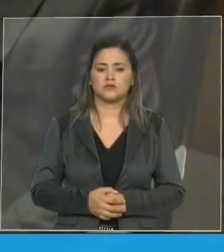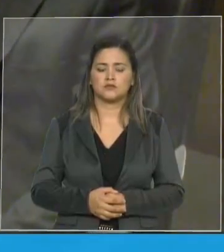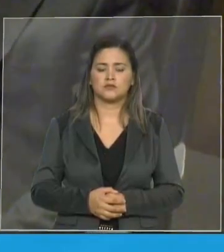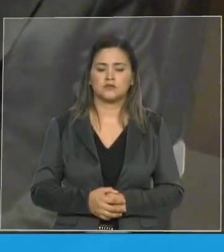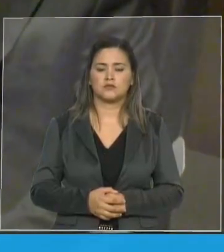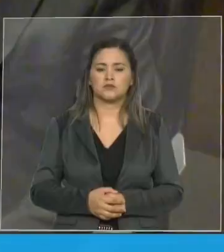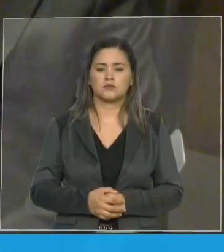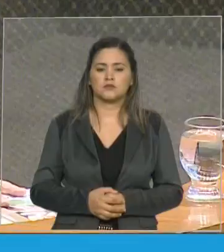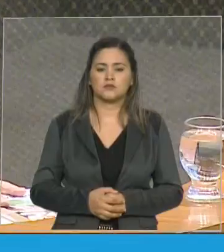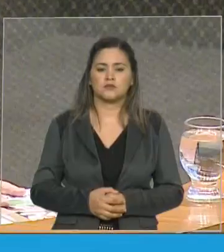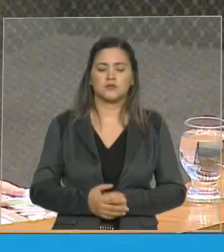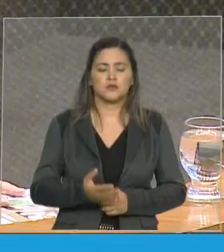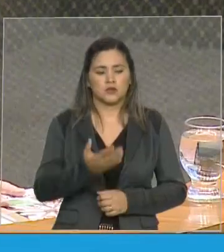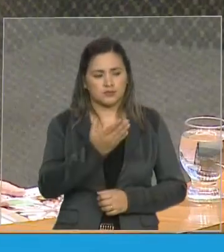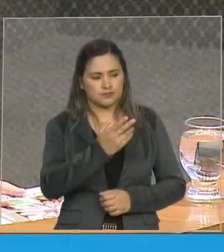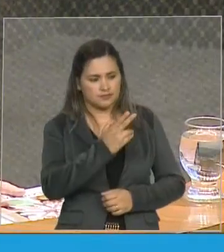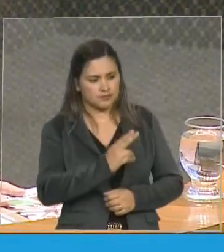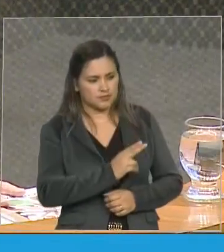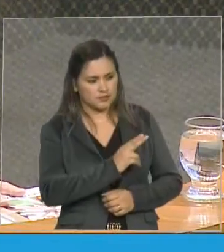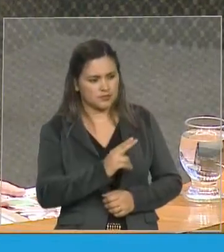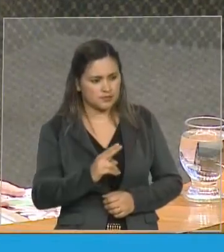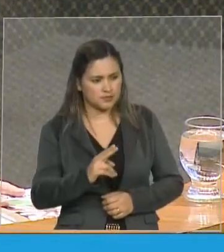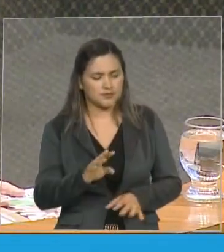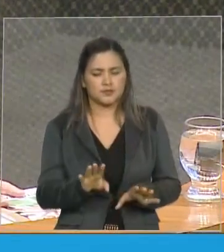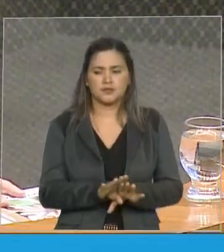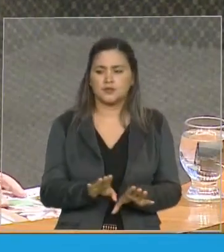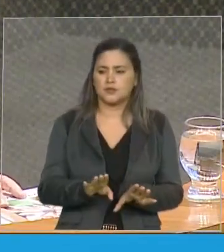os leigos e leigas das nossas pastorais.